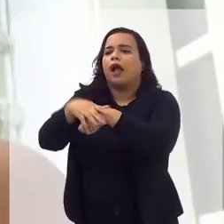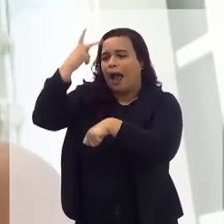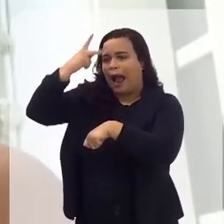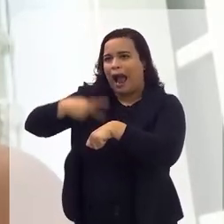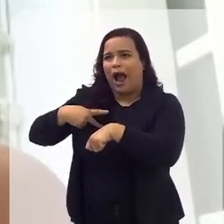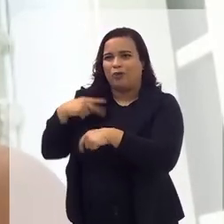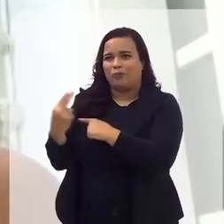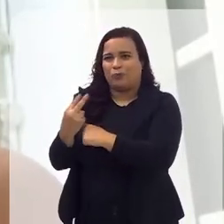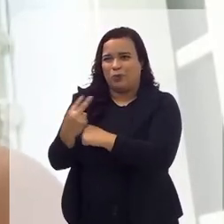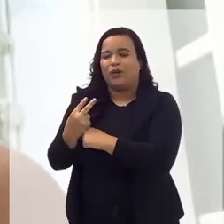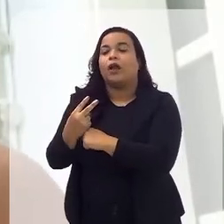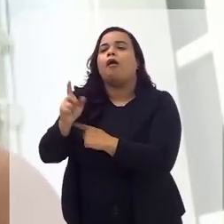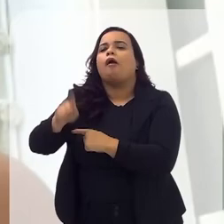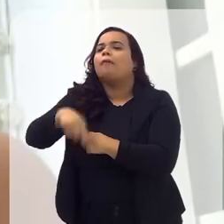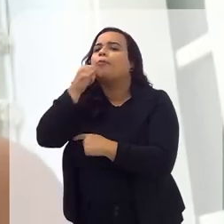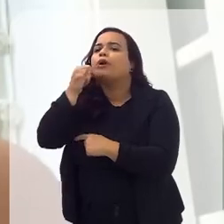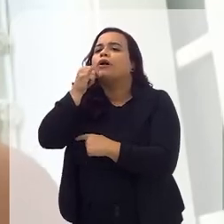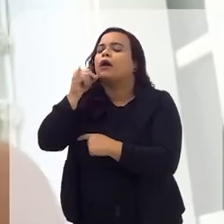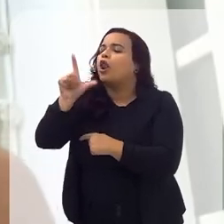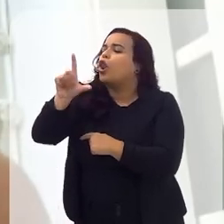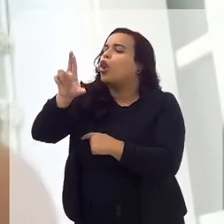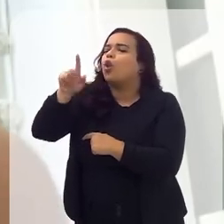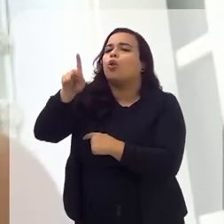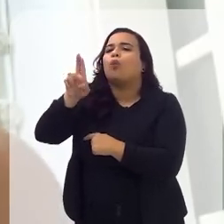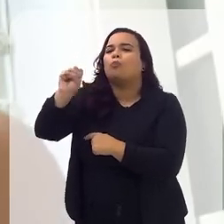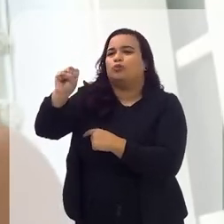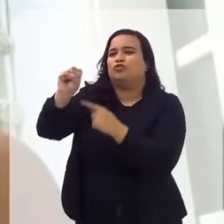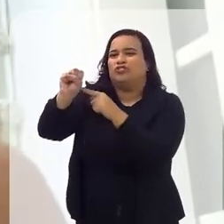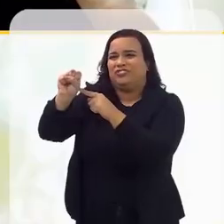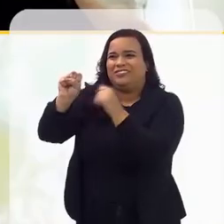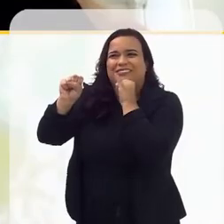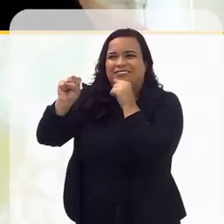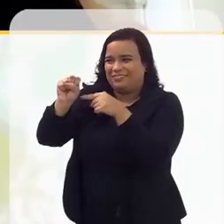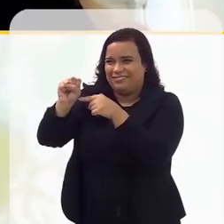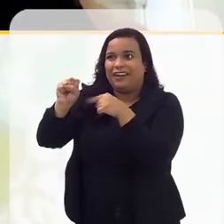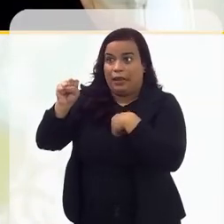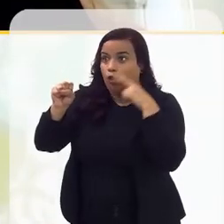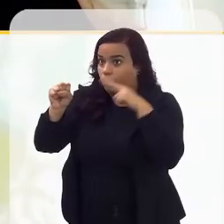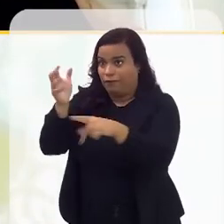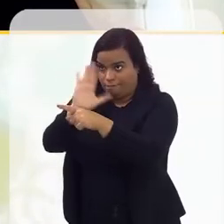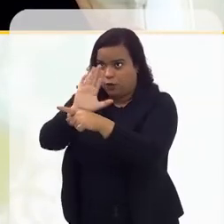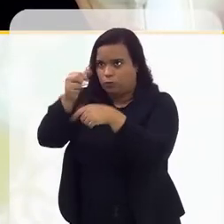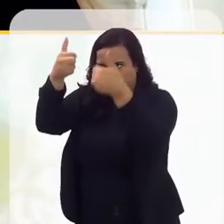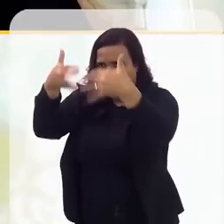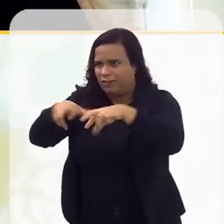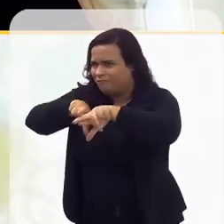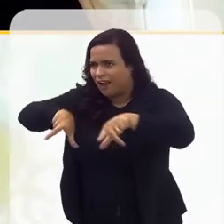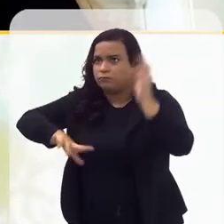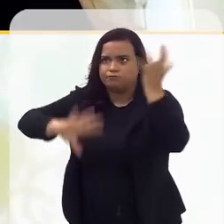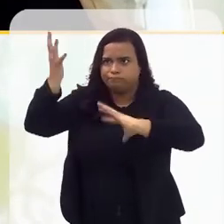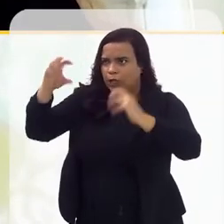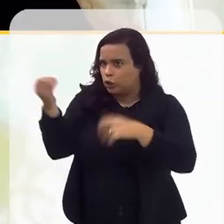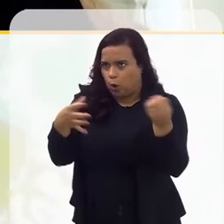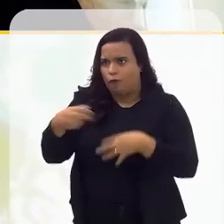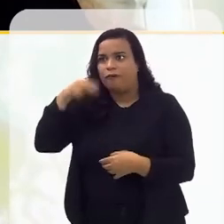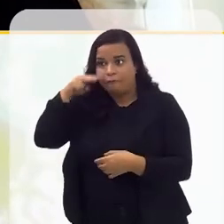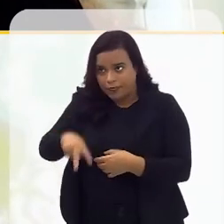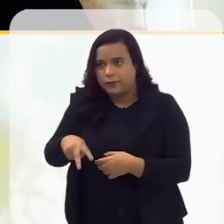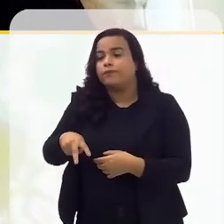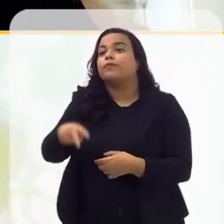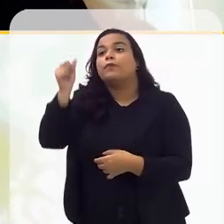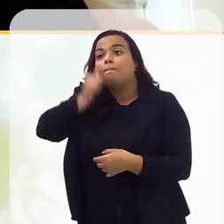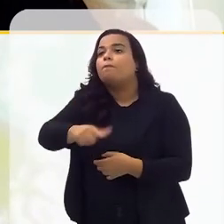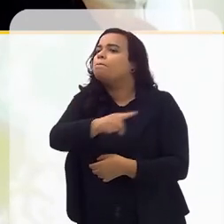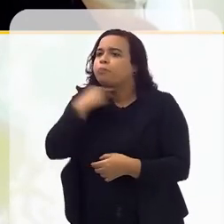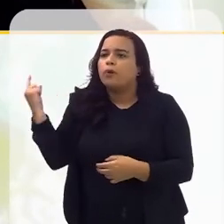tem lúpus, por exemplo, eu conheço um caso, eu fiquei sabendo depois do filme, porque com o filme a gente vai também sabendo de vários casos novos,